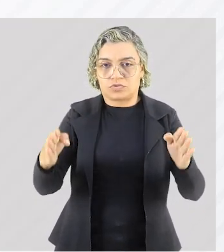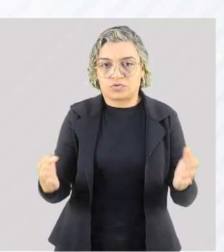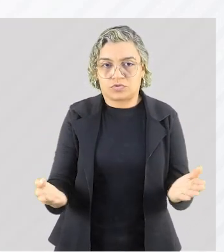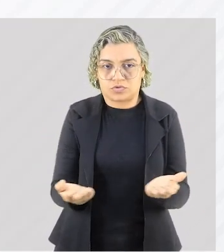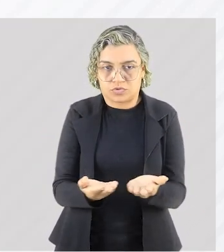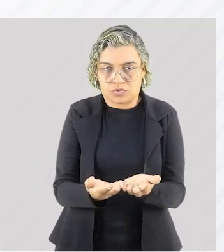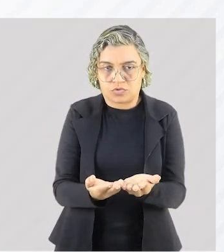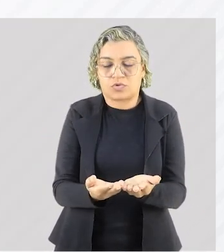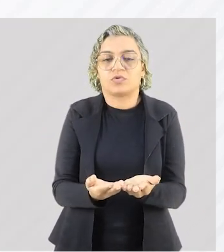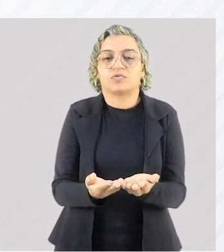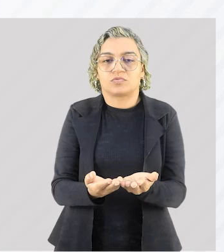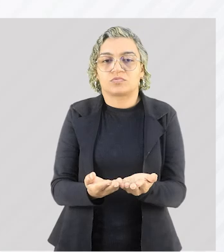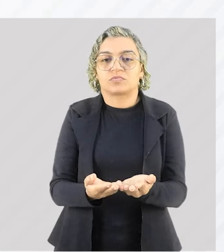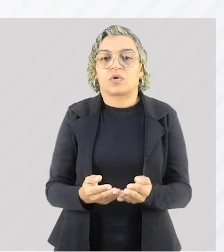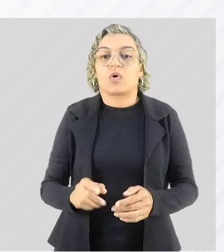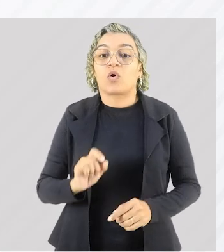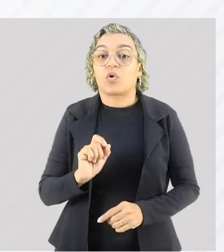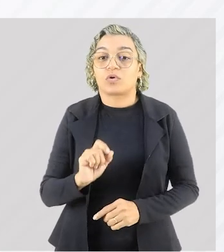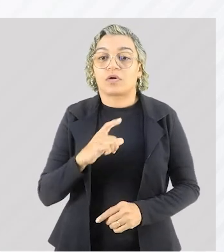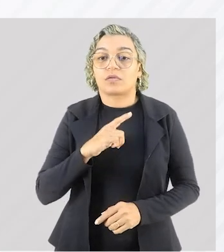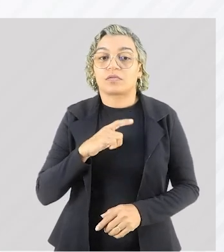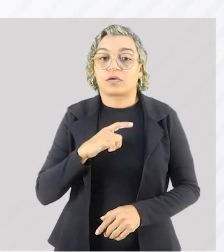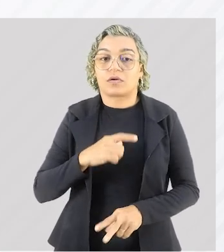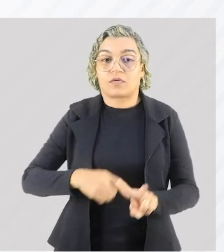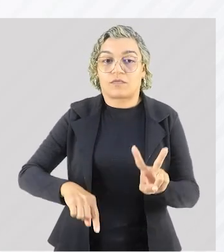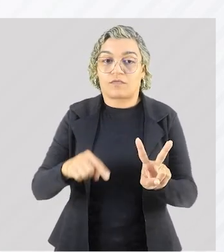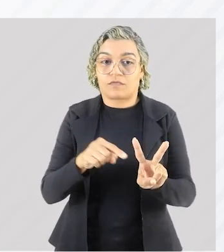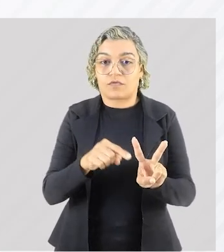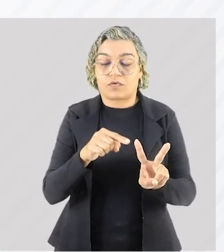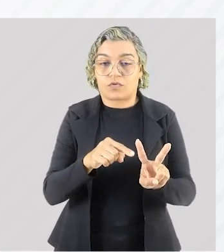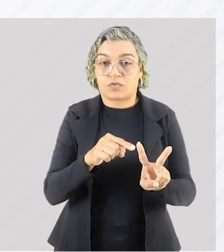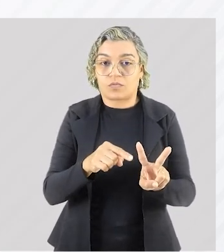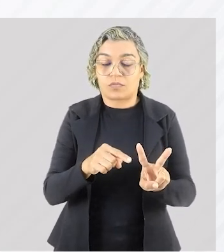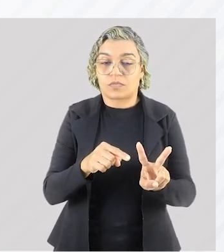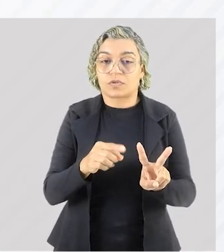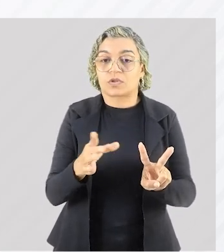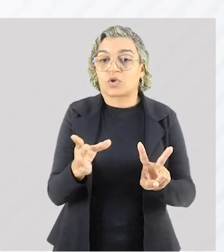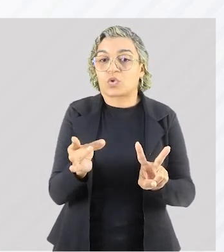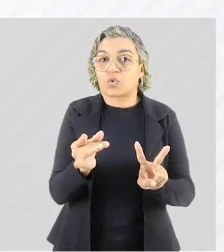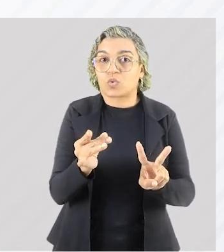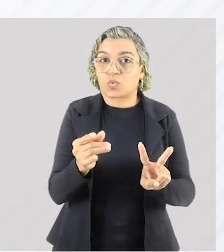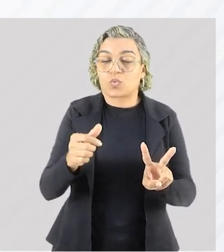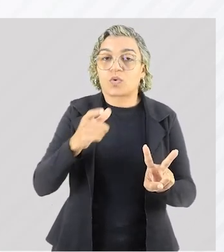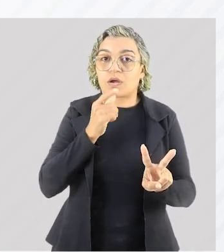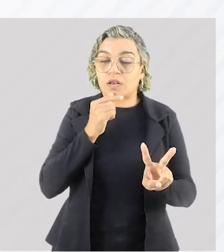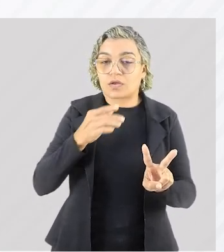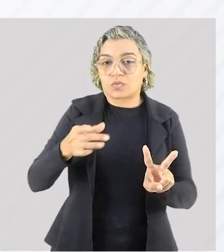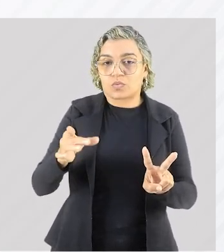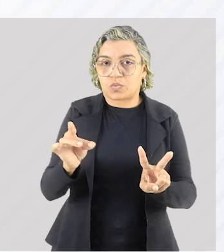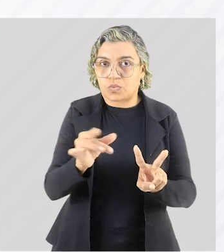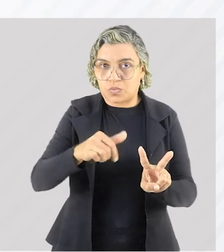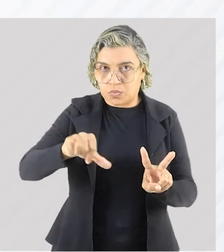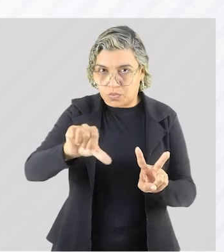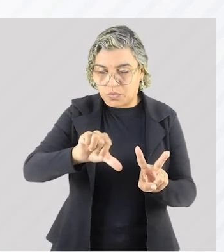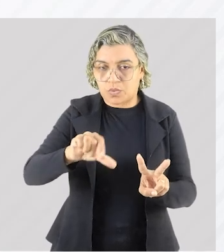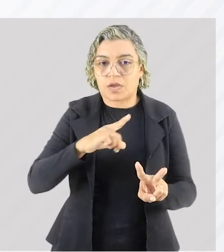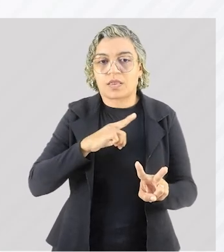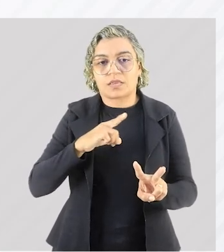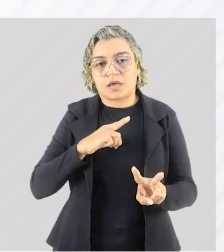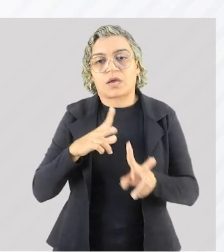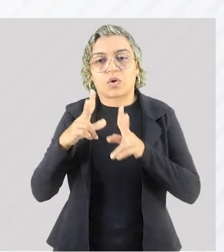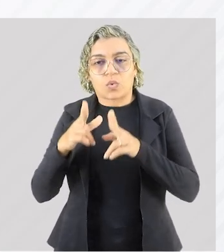donde podemos concluir que o volume do líquido deslocado é igual ao volume real do